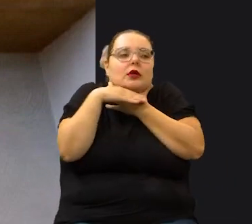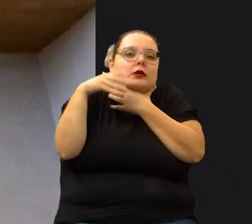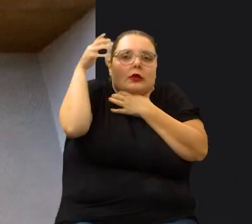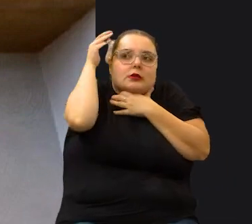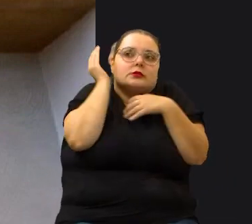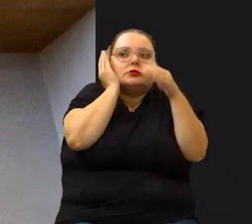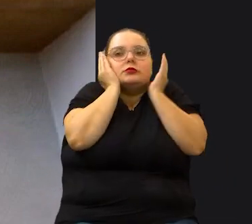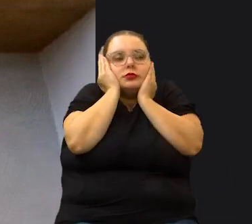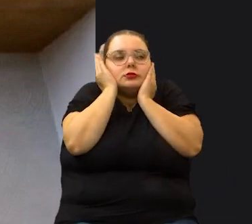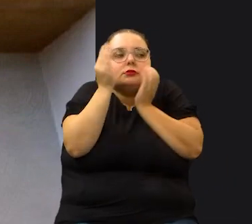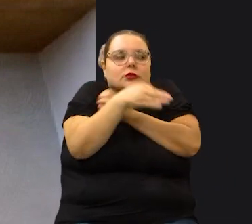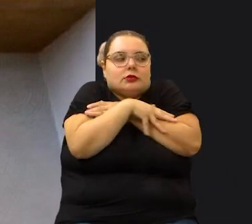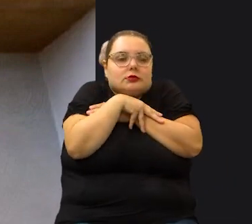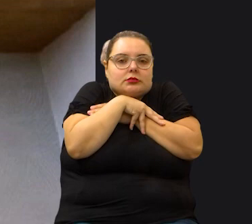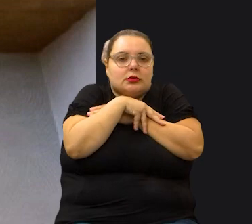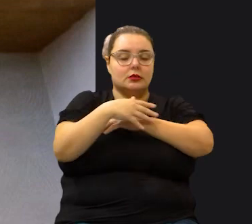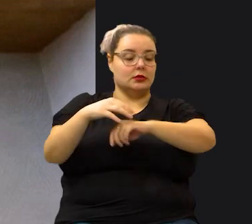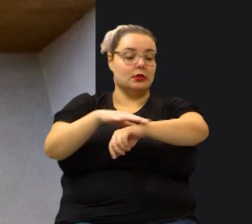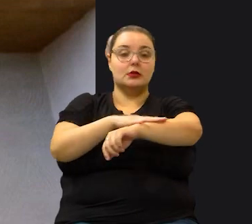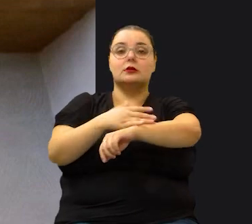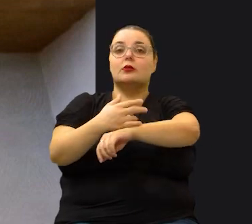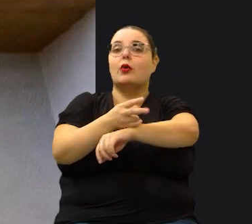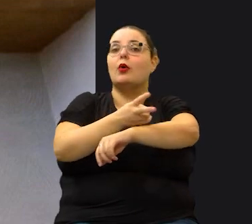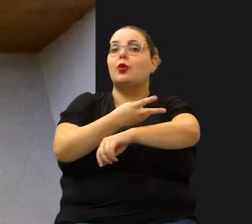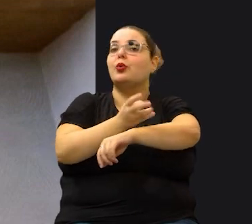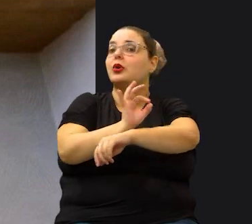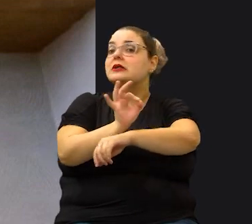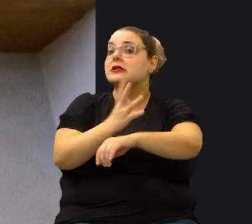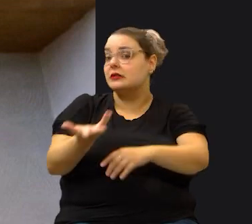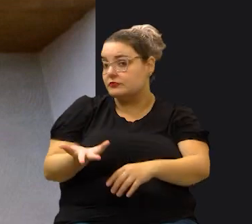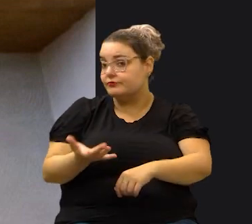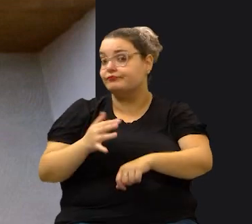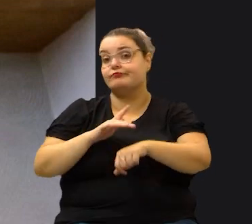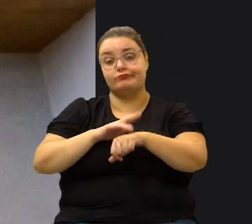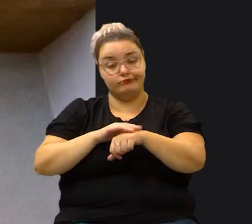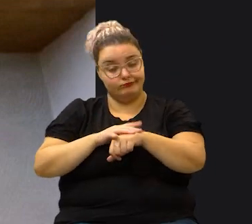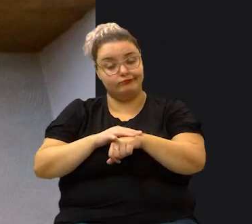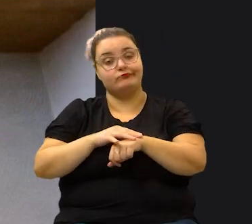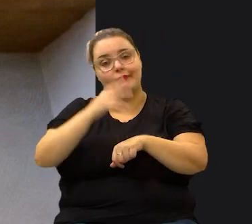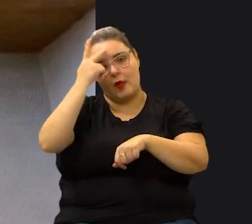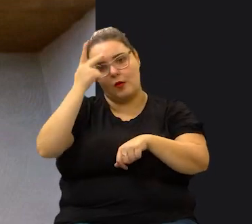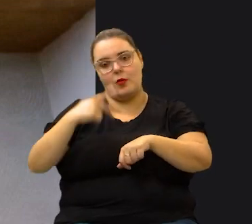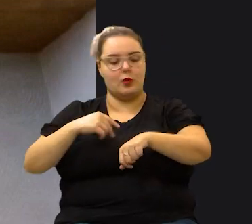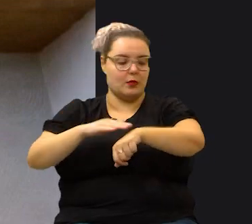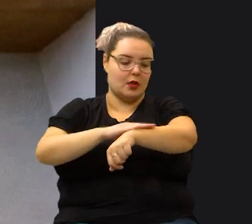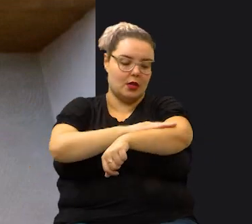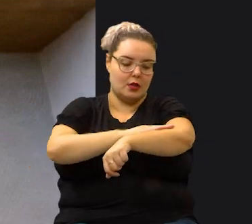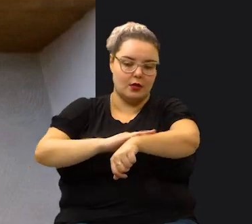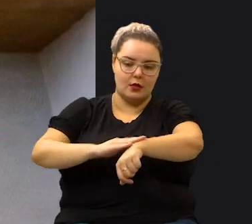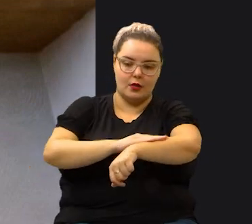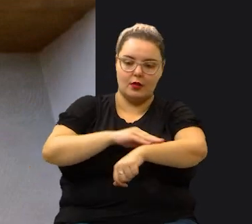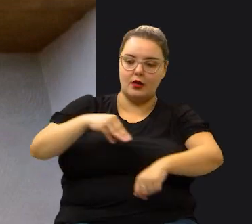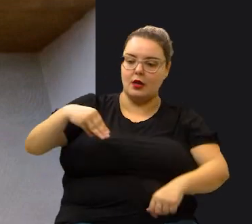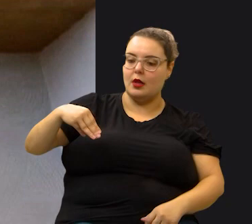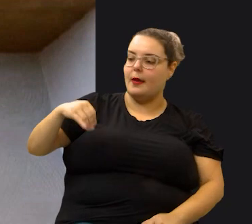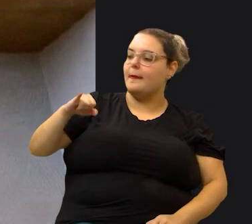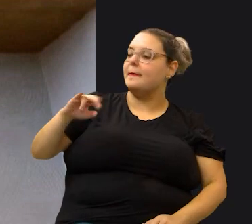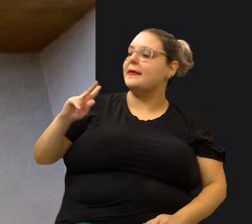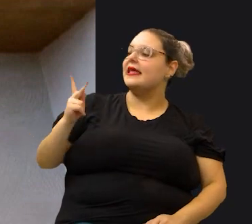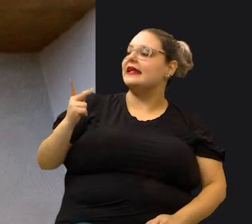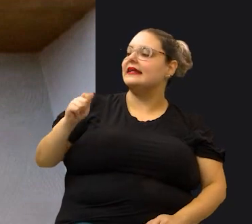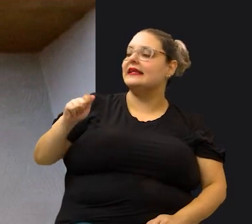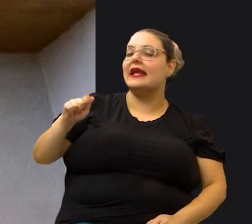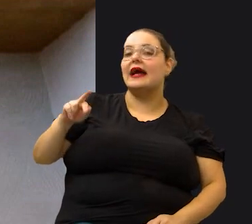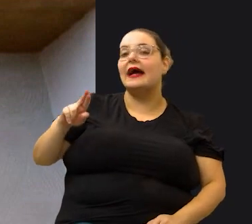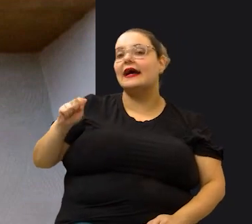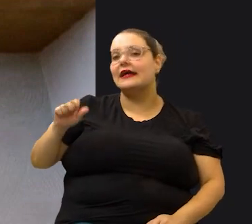você acaba abafando a pele, e às vezes surgem algumas doenças em função dessa obstrução da própria pele. Existem doenças que chamam miliárias,